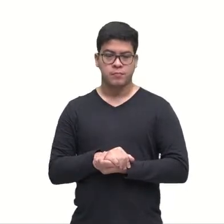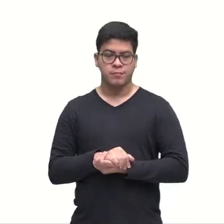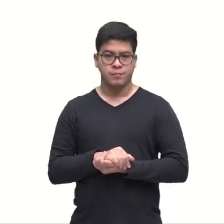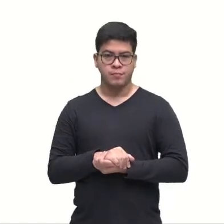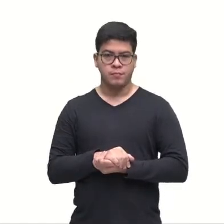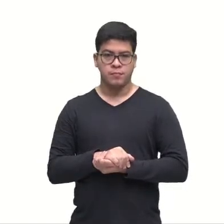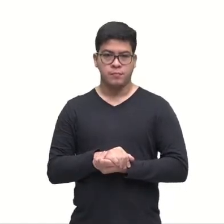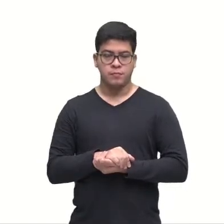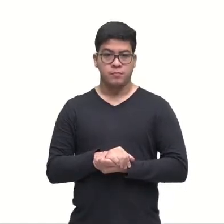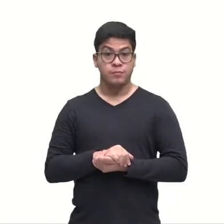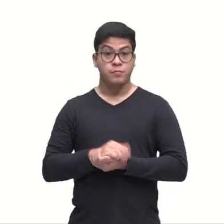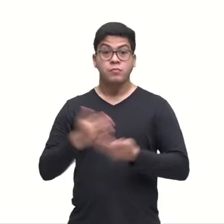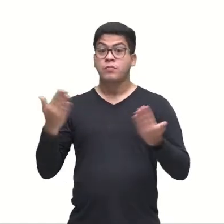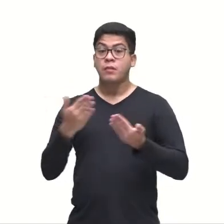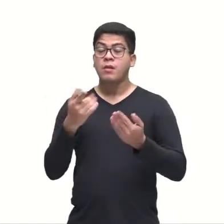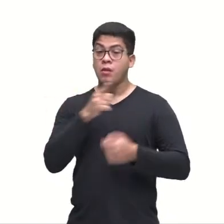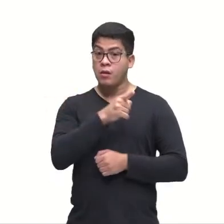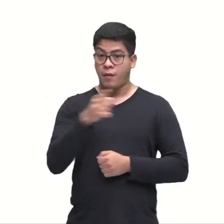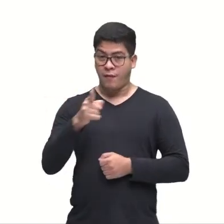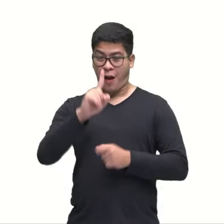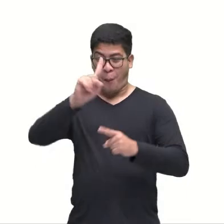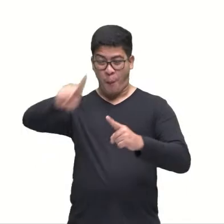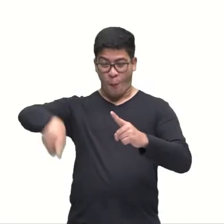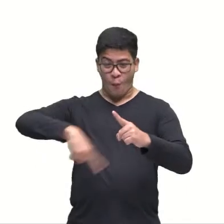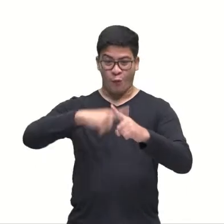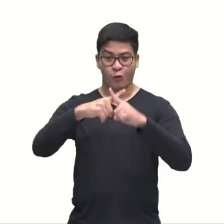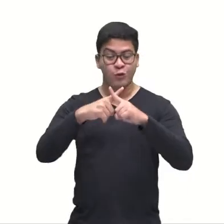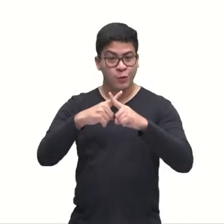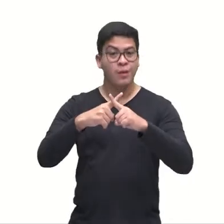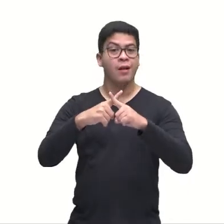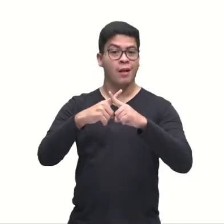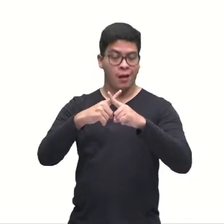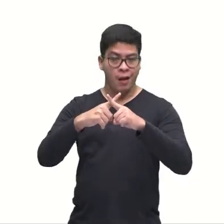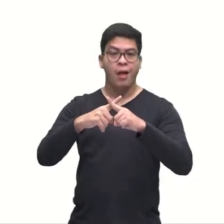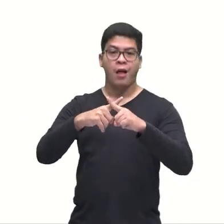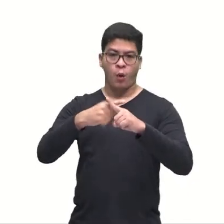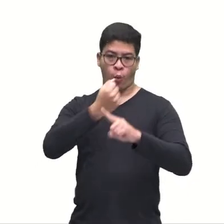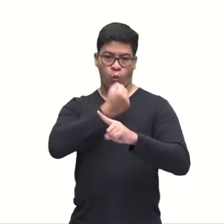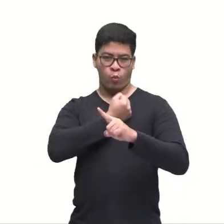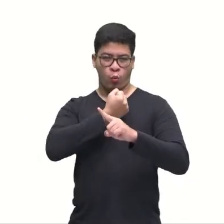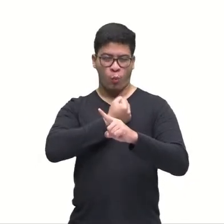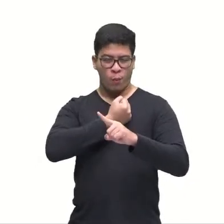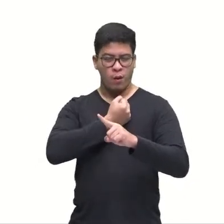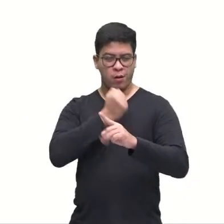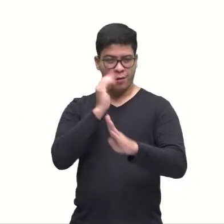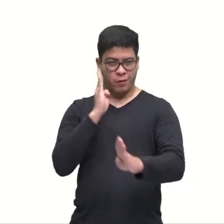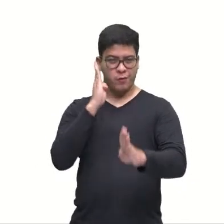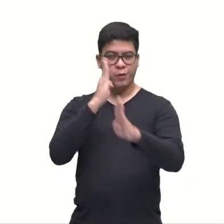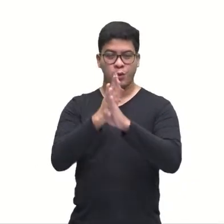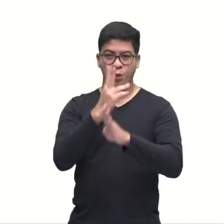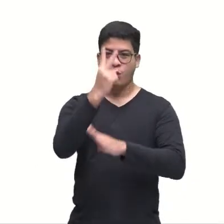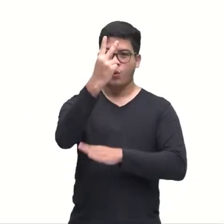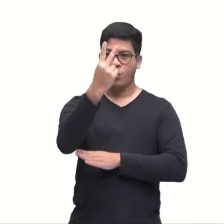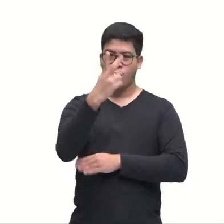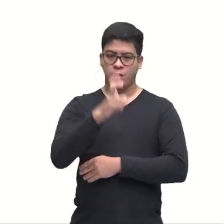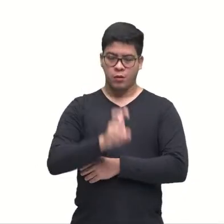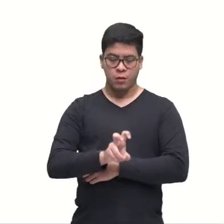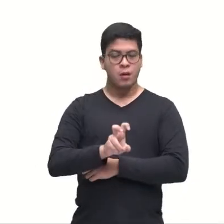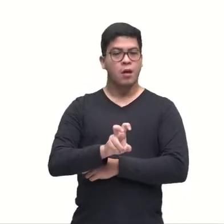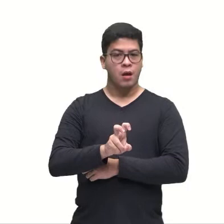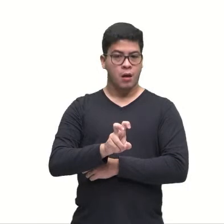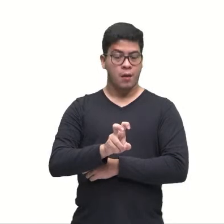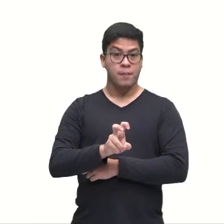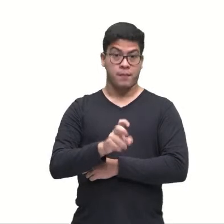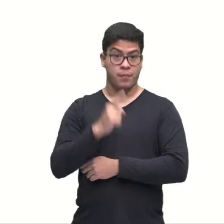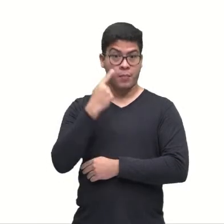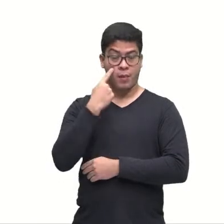Você vai multiplicar, tá? Esses números aqui que você encontrou, o 2 e o 5, né? Temos